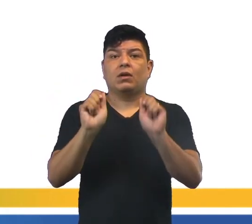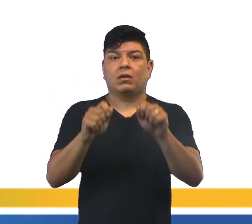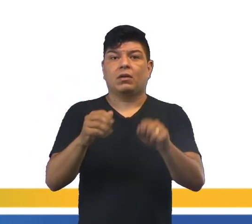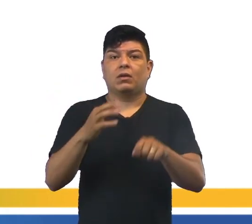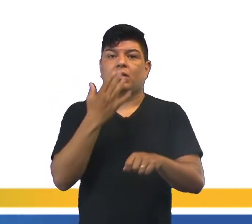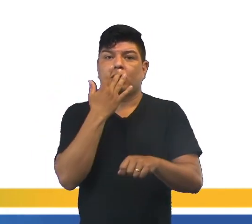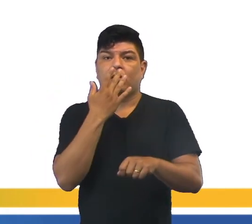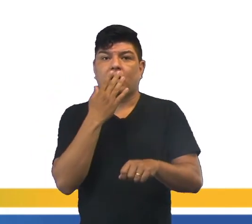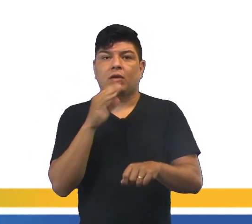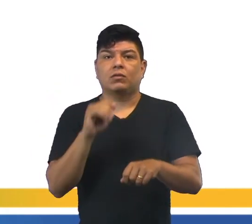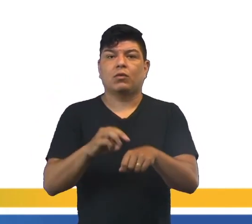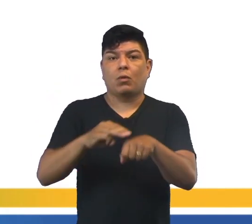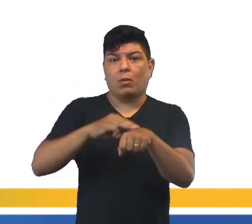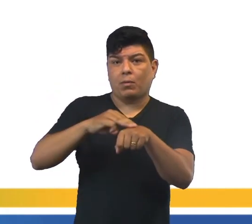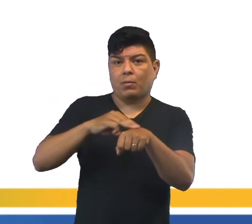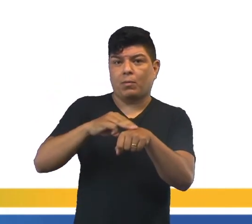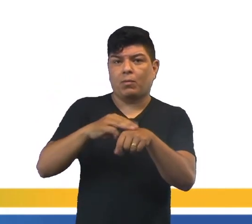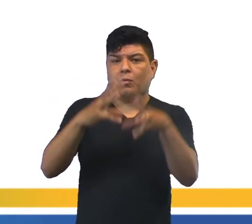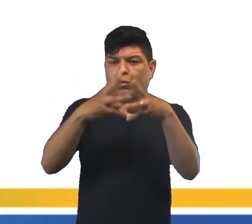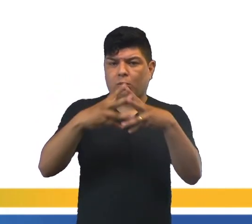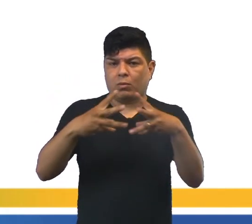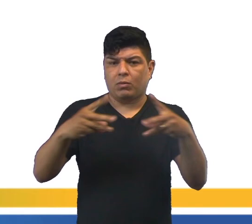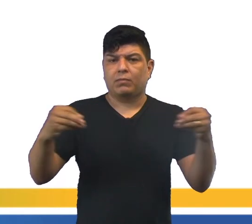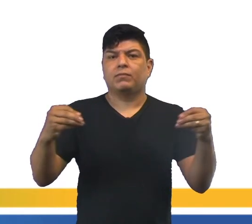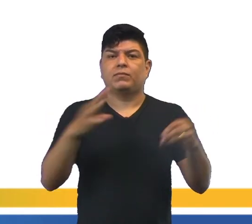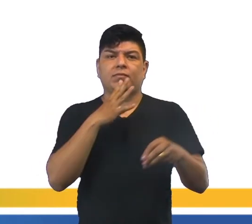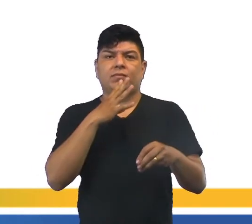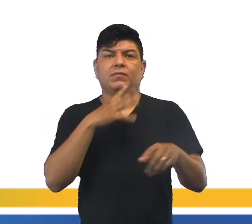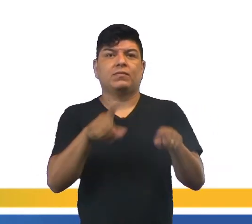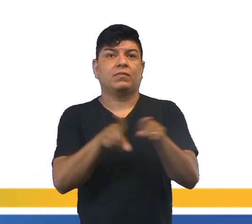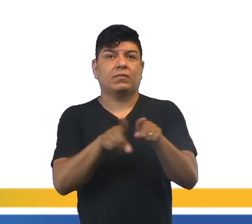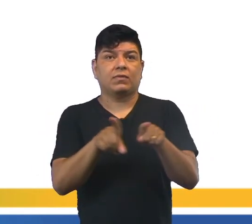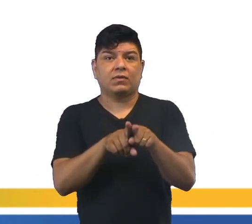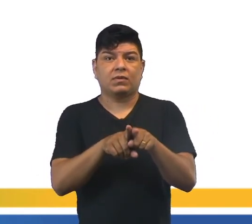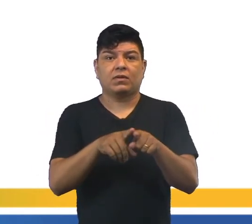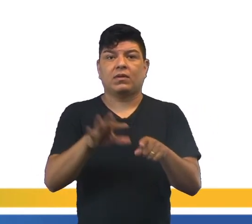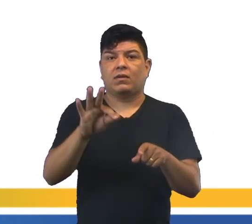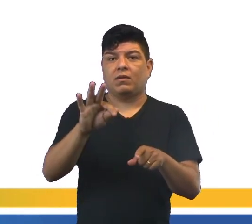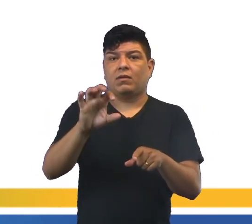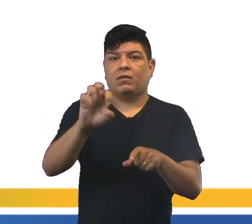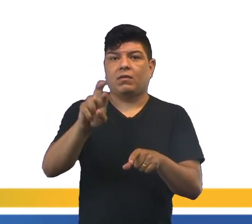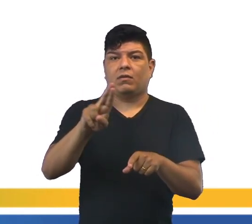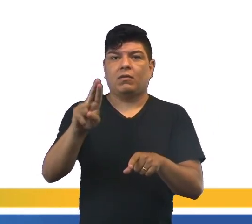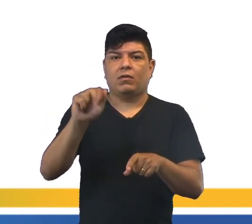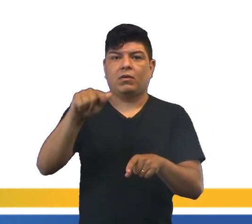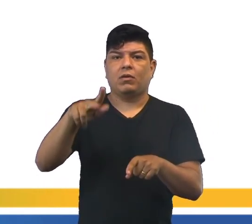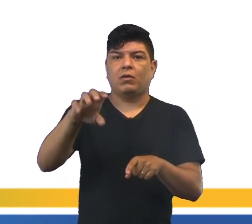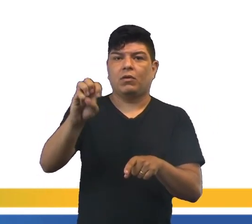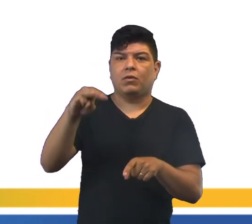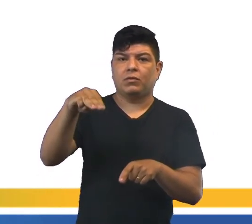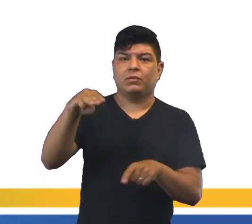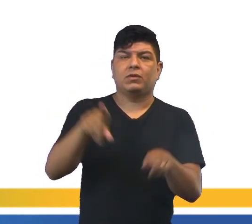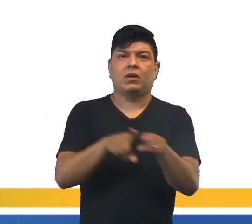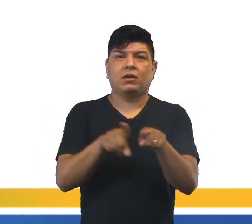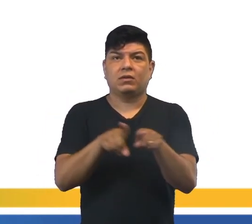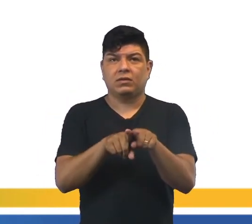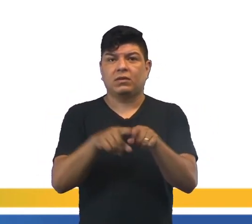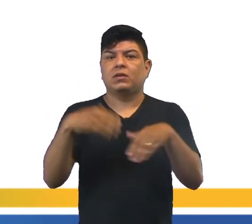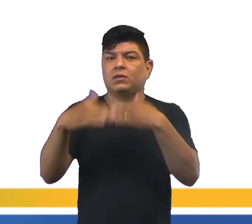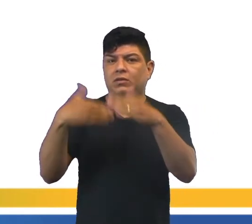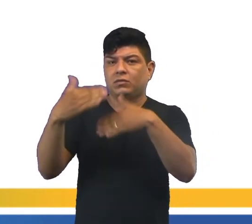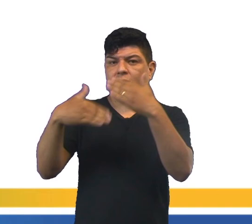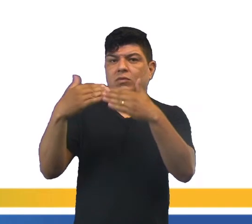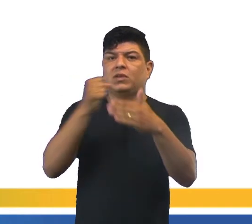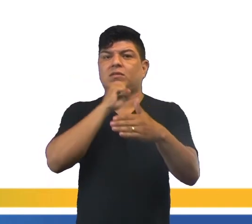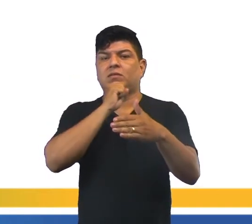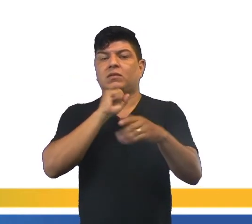marrom, pouco solúvel e conhecida como também ferrugem. Esse processo